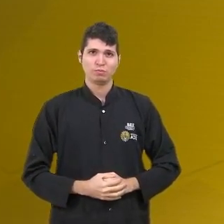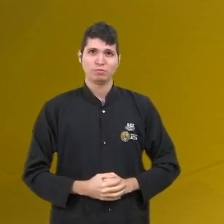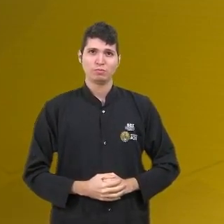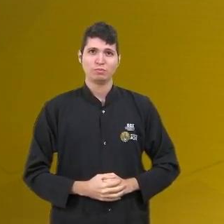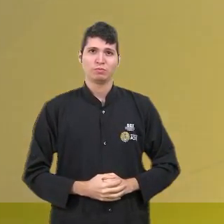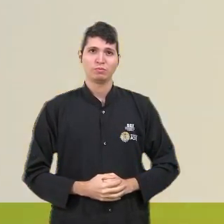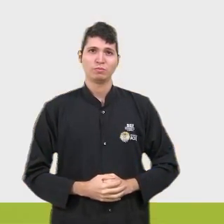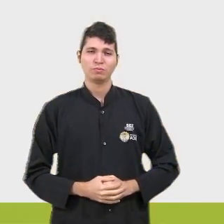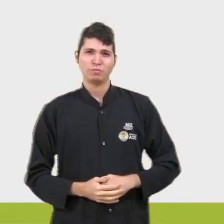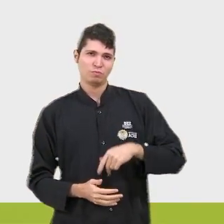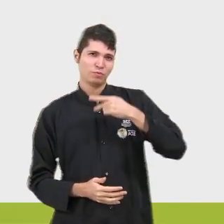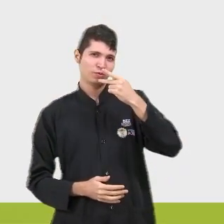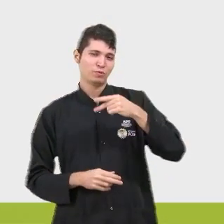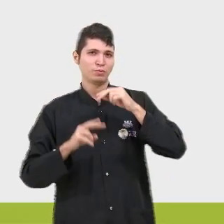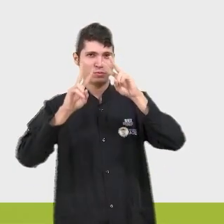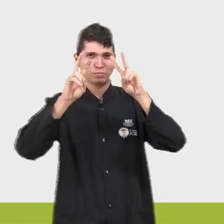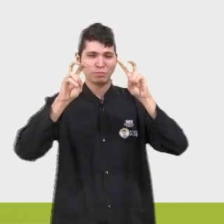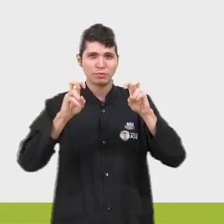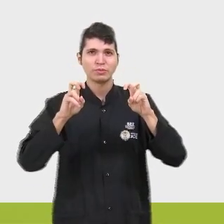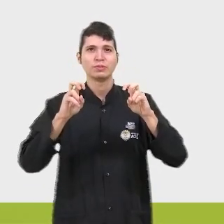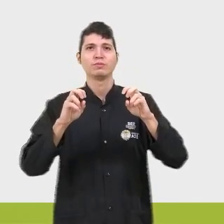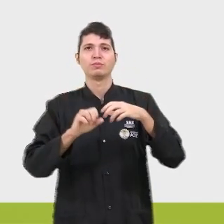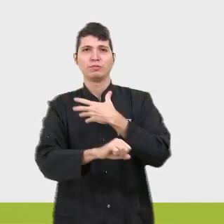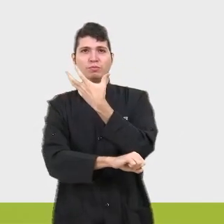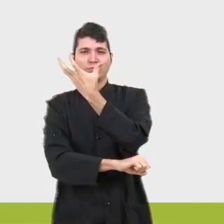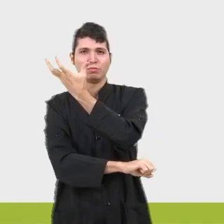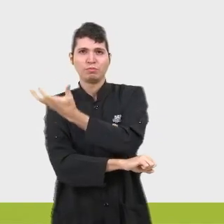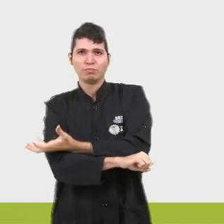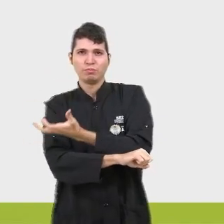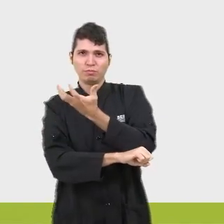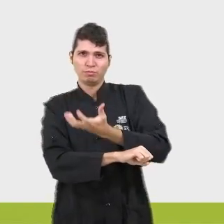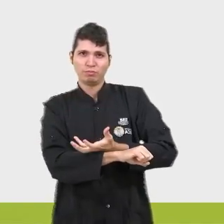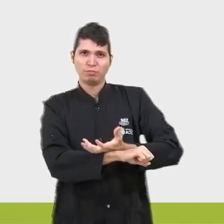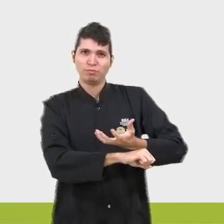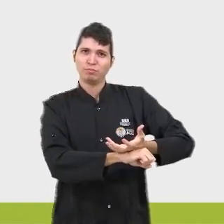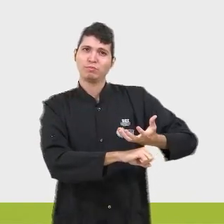de plantas, um pouco mais de plantas.